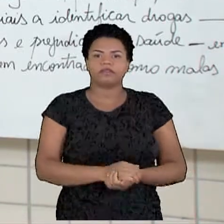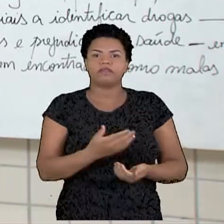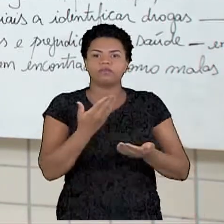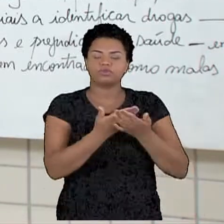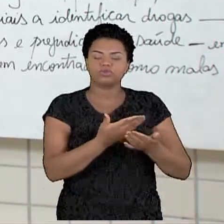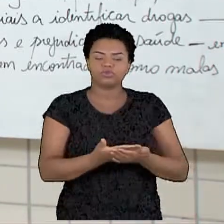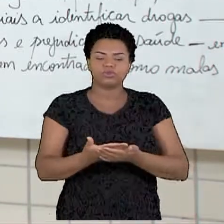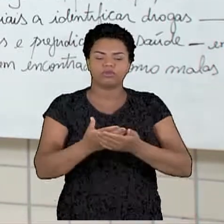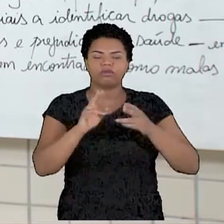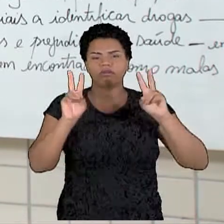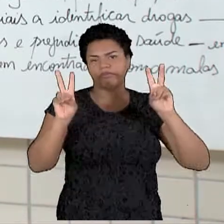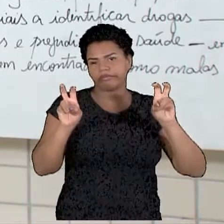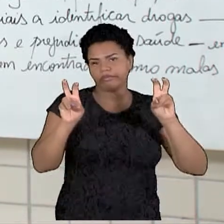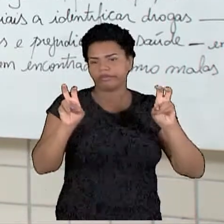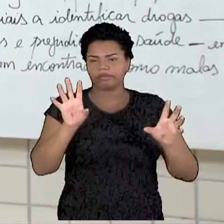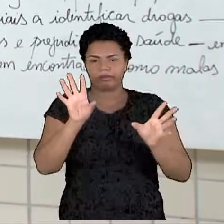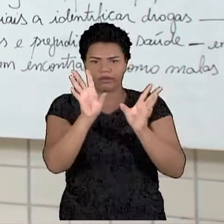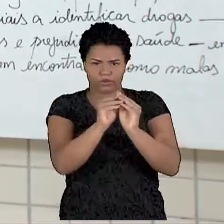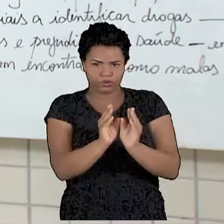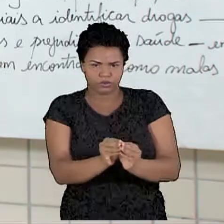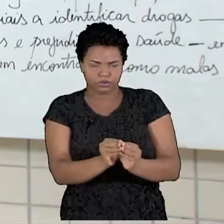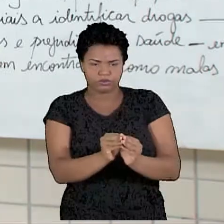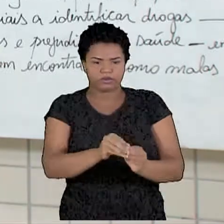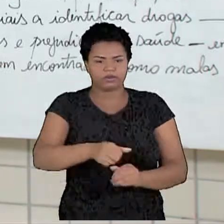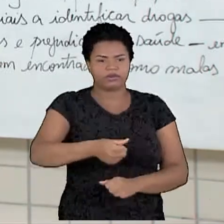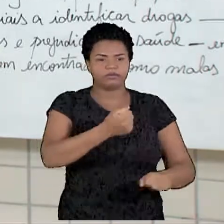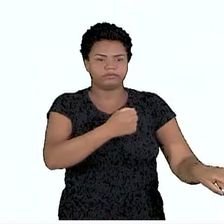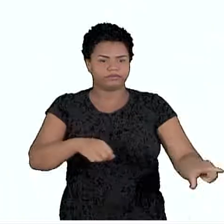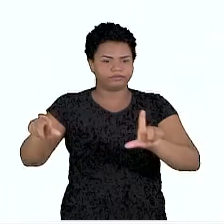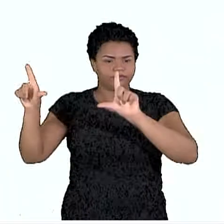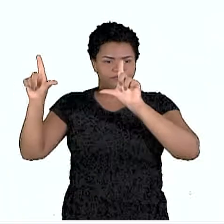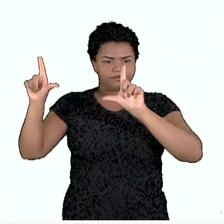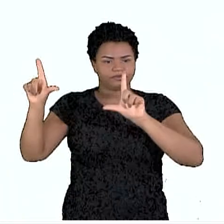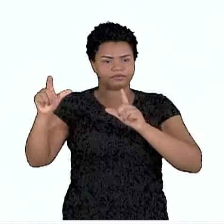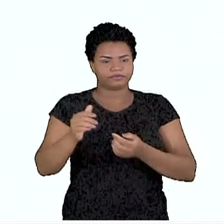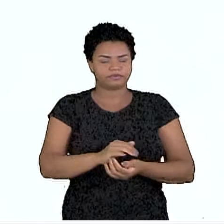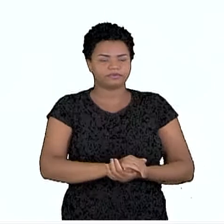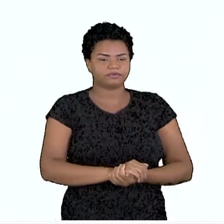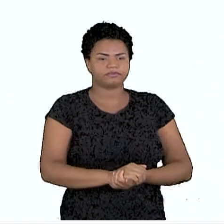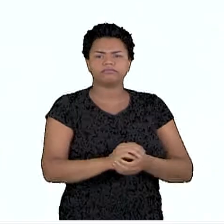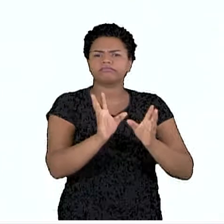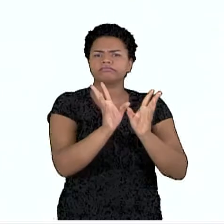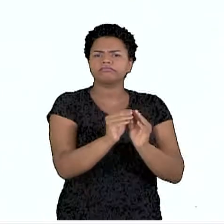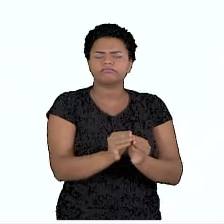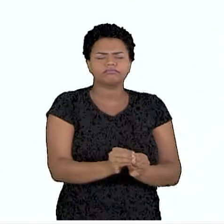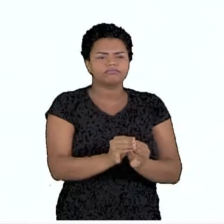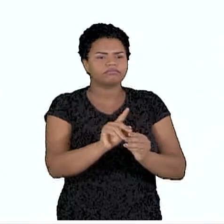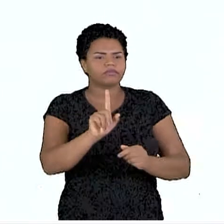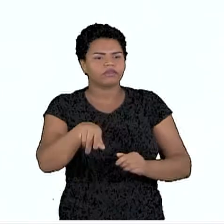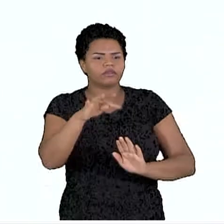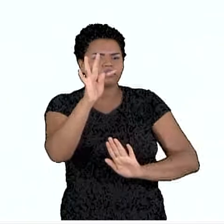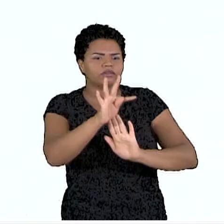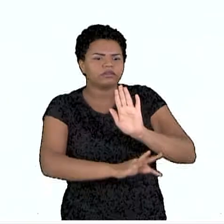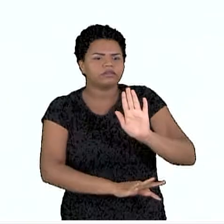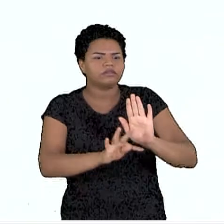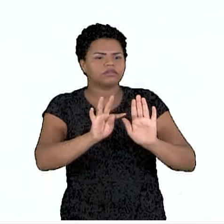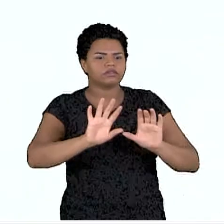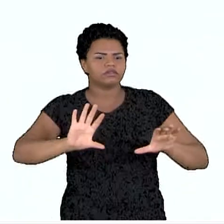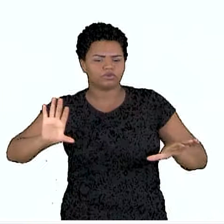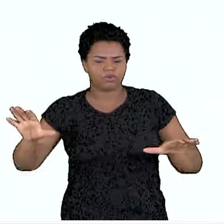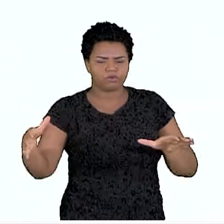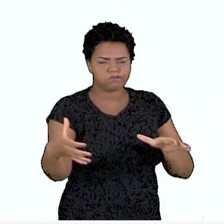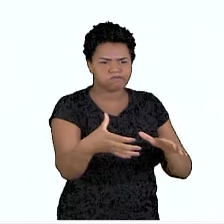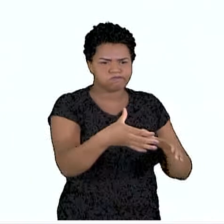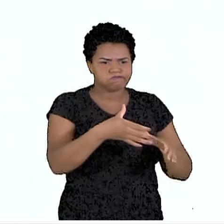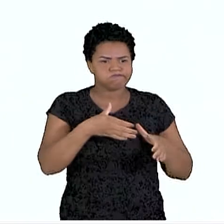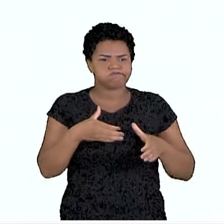é resumo. Vamos lá? Primeiro slide na tela, por favor. Resumo. Resumo é um texto que reúne e apresenta